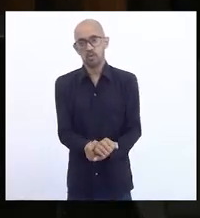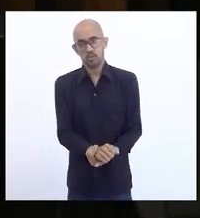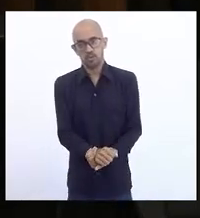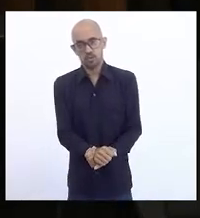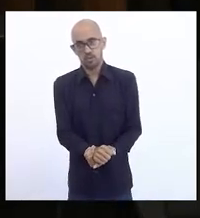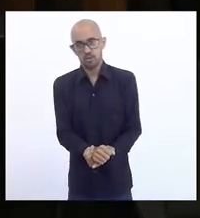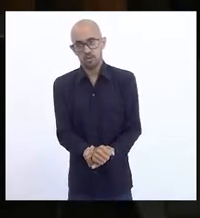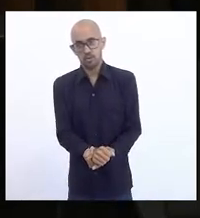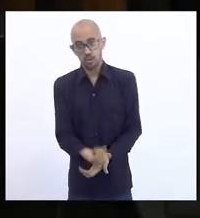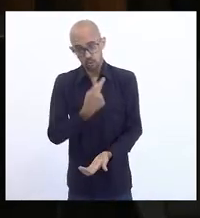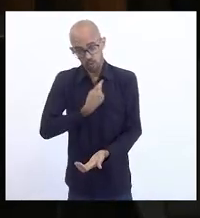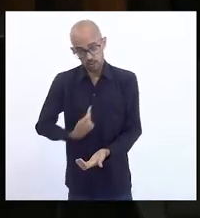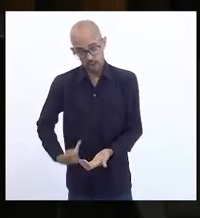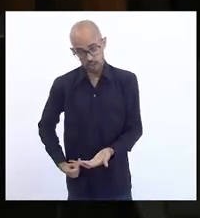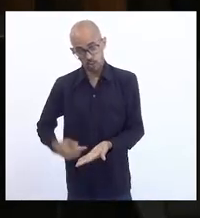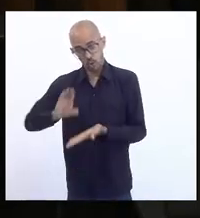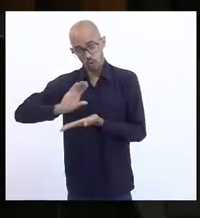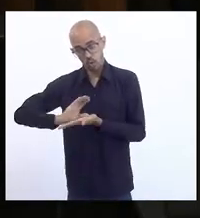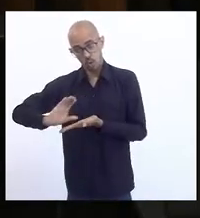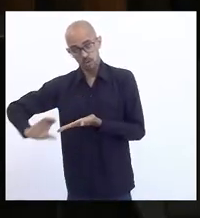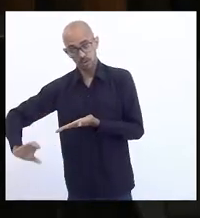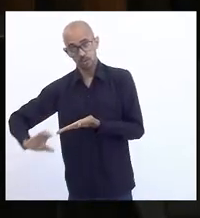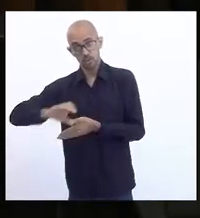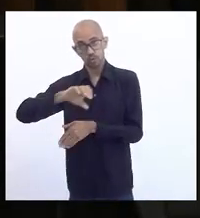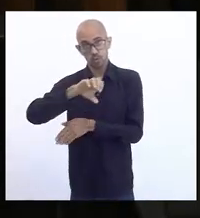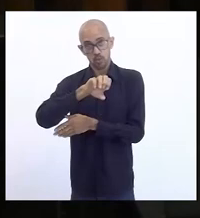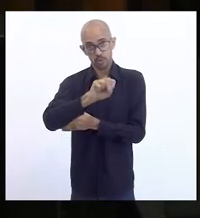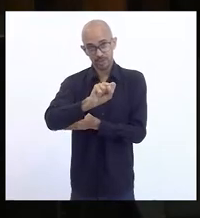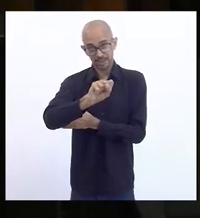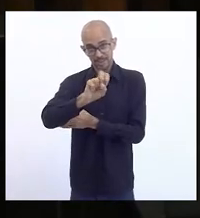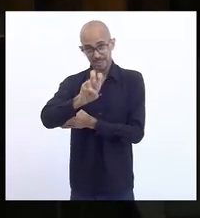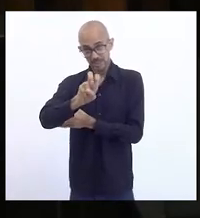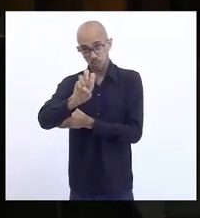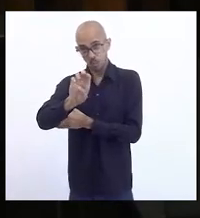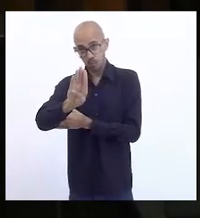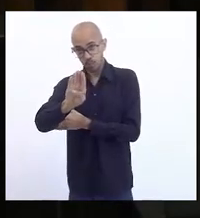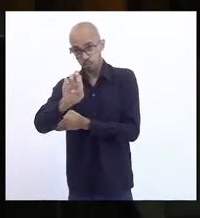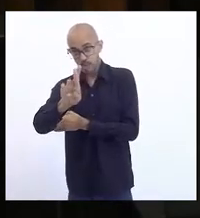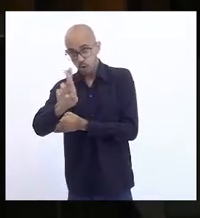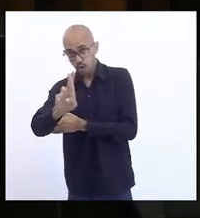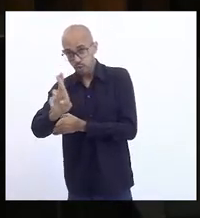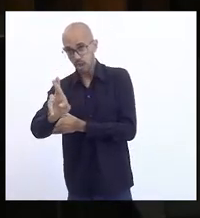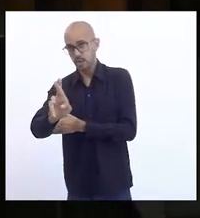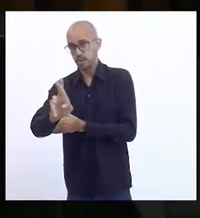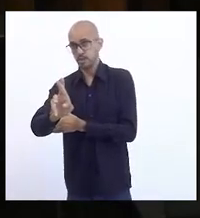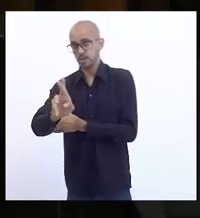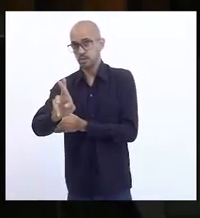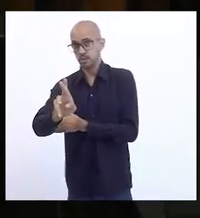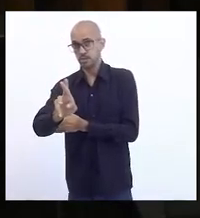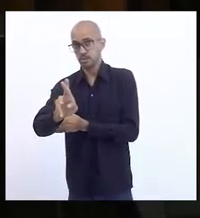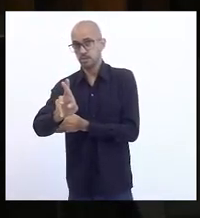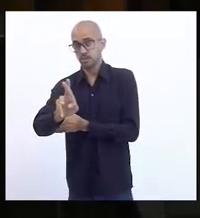governador, num orçamento de 85 bilhões de reais, tinha a